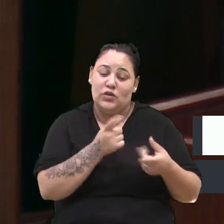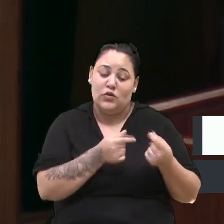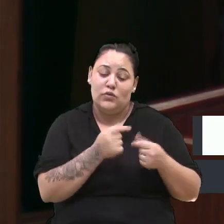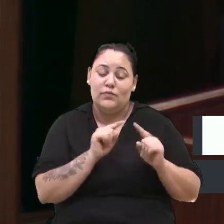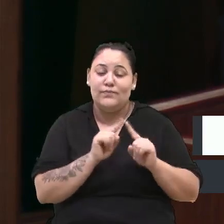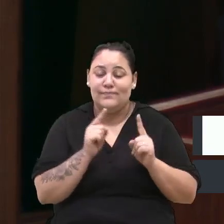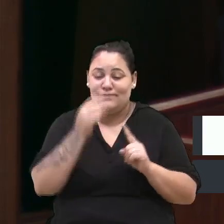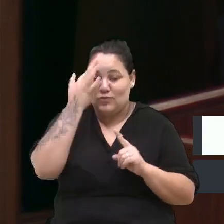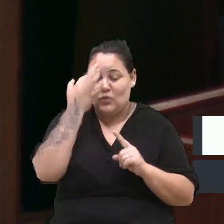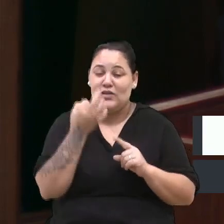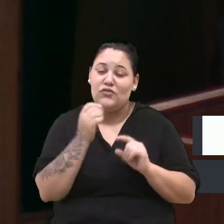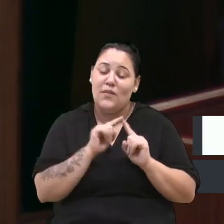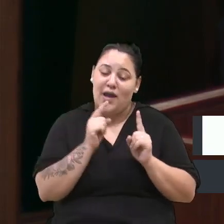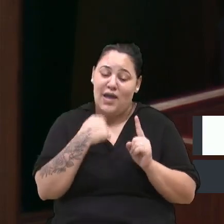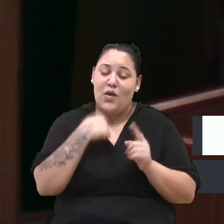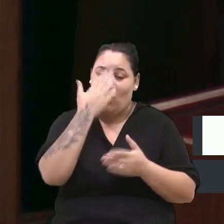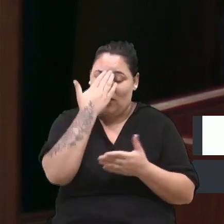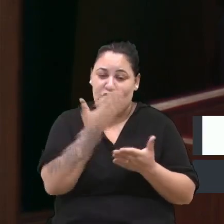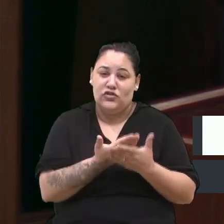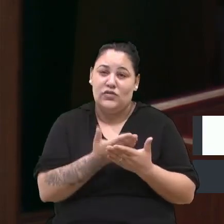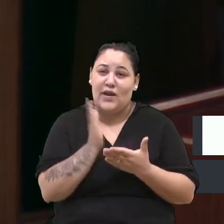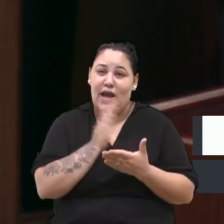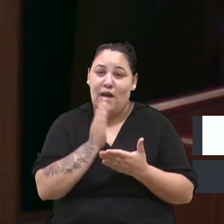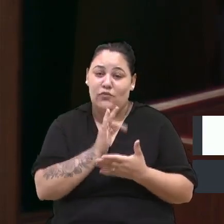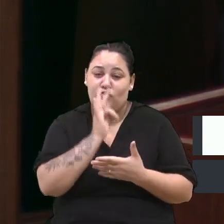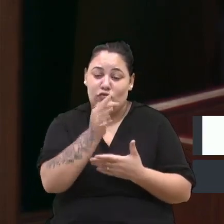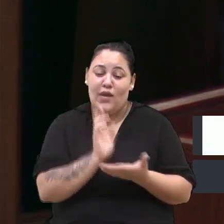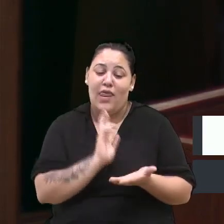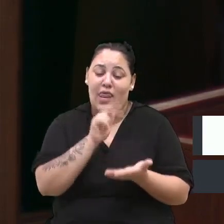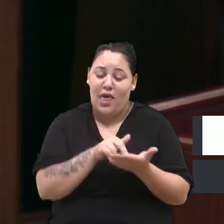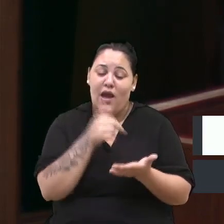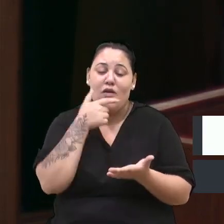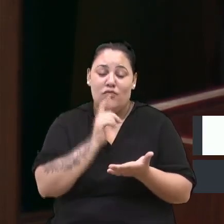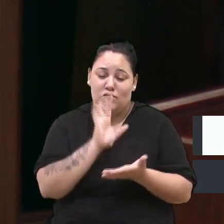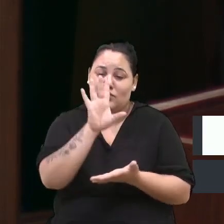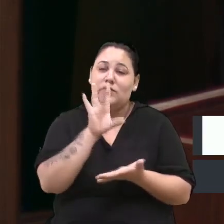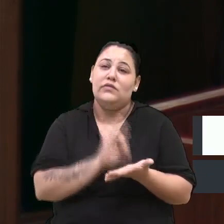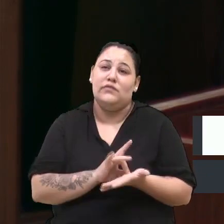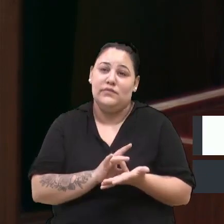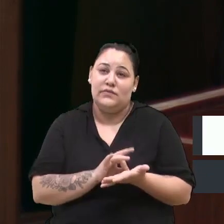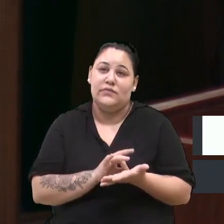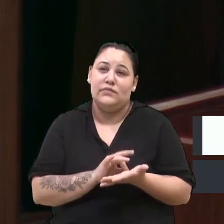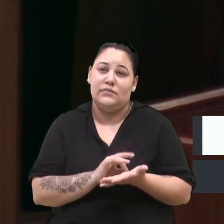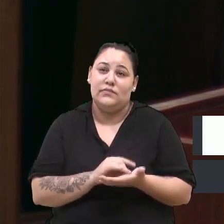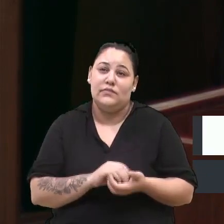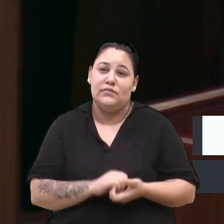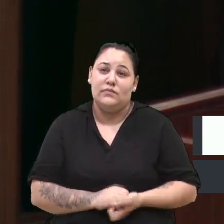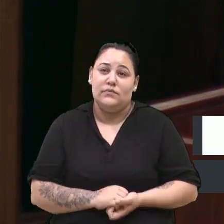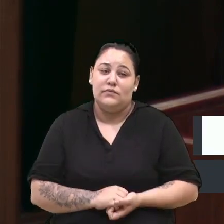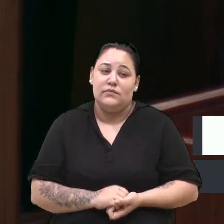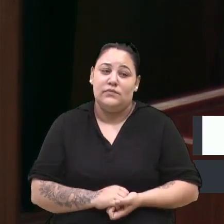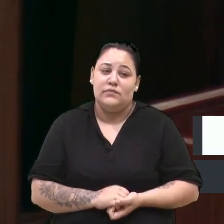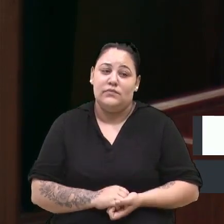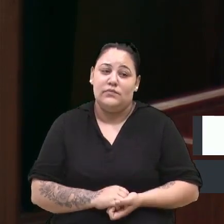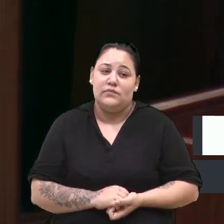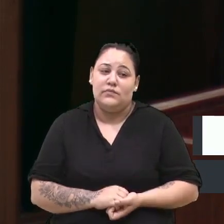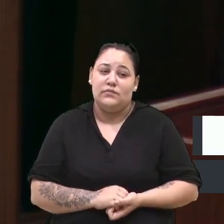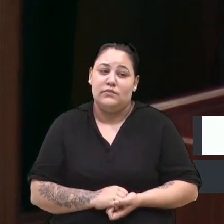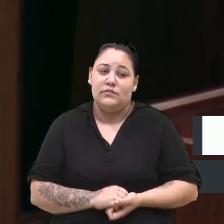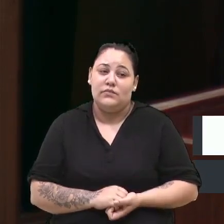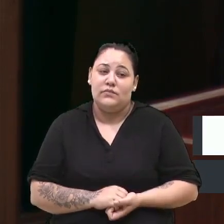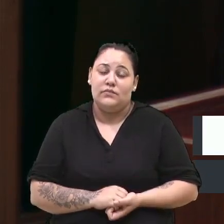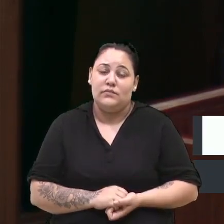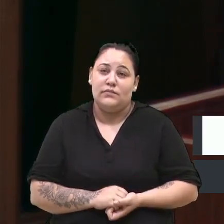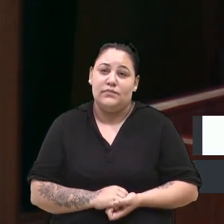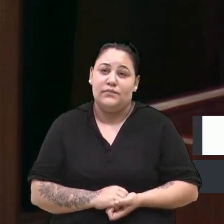eu acredito que logo ali na frente essa realidade também se tornará realidade. Mais uma promessa cumprida,